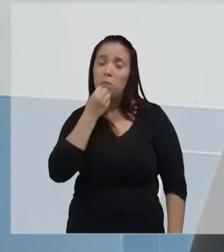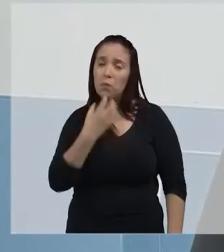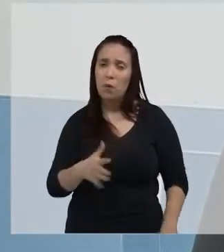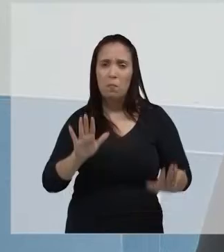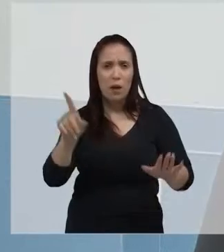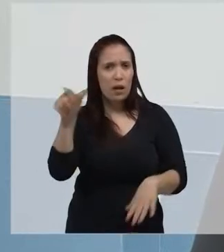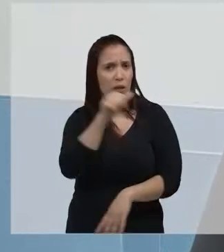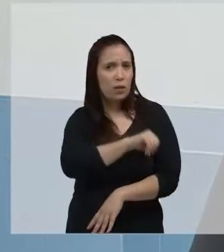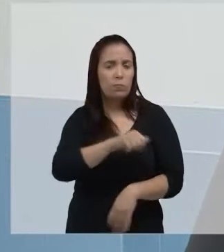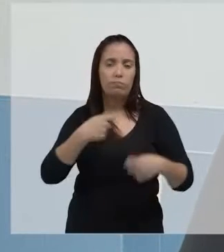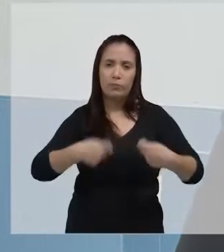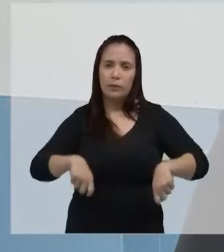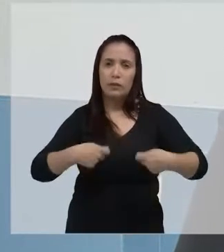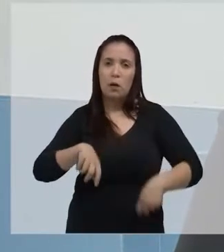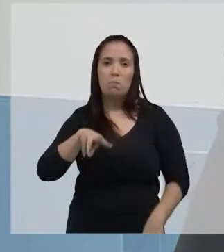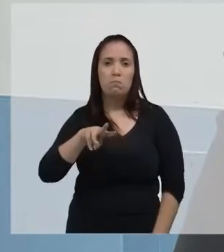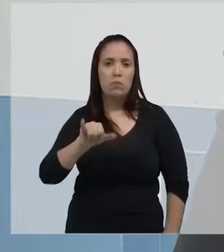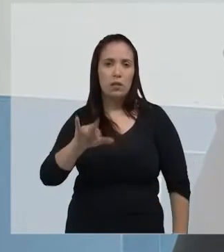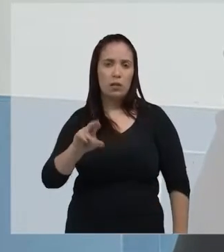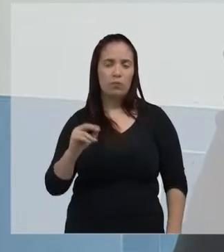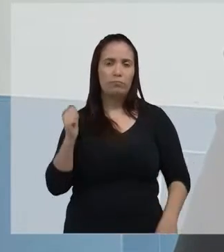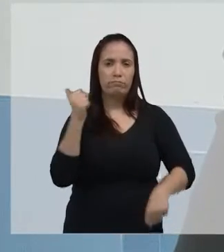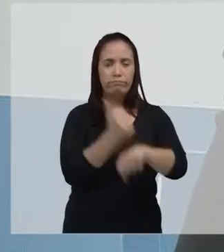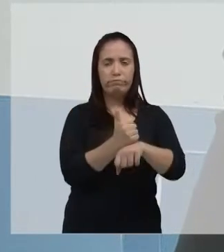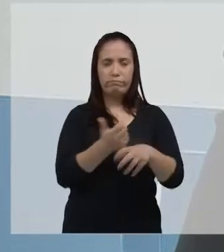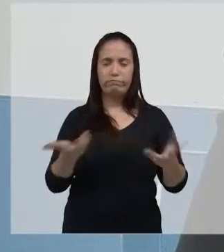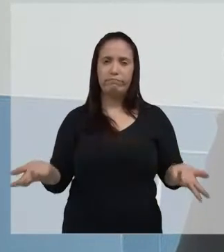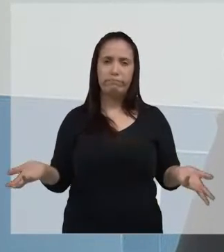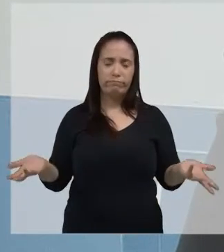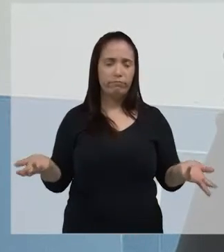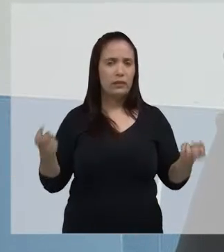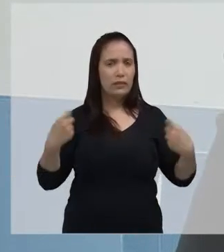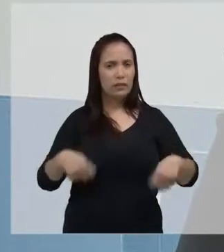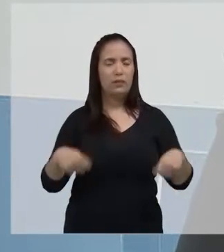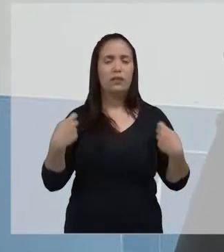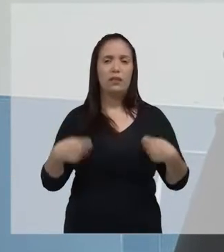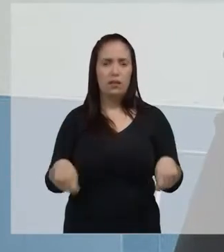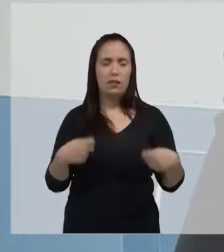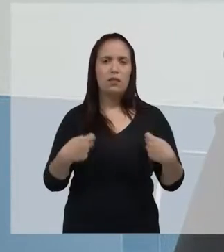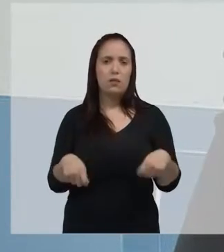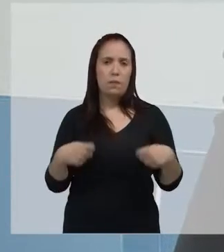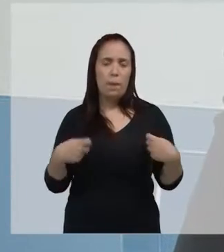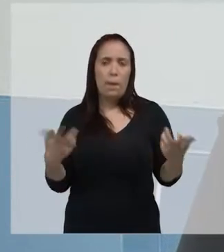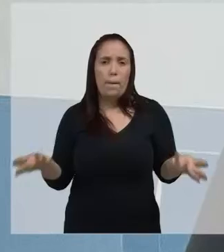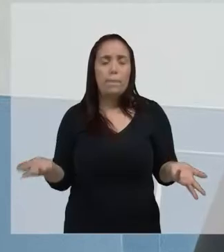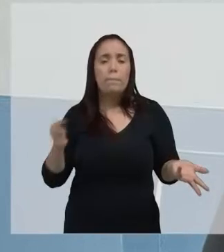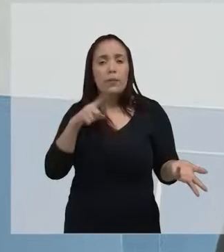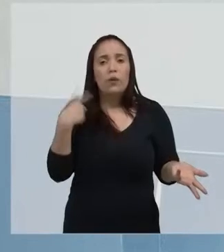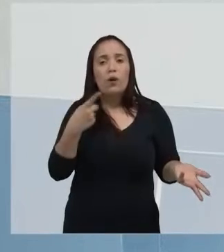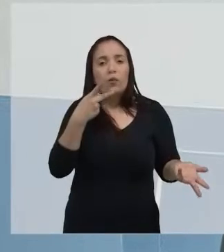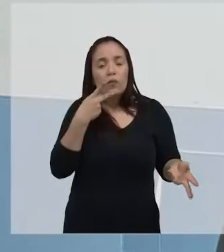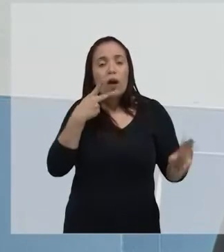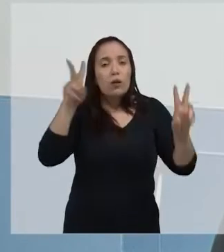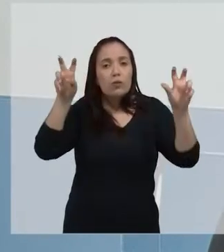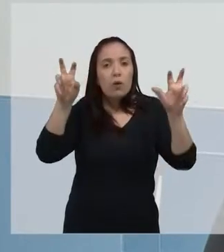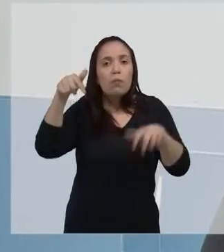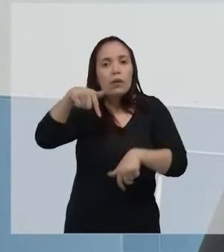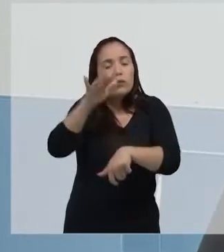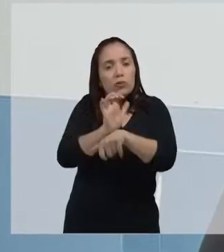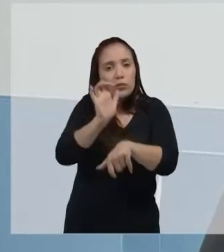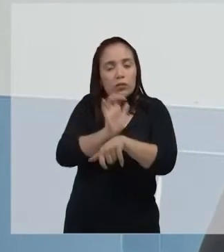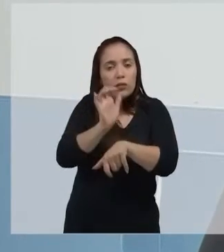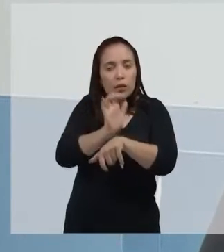Rio merecia o Miro Teixeira, né? Já colocando sobre o Rio de Janeiro. É, sem dúvida. Olha, nós estamos falando do